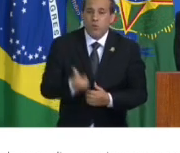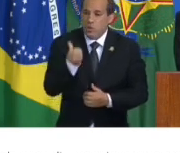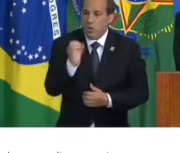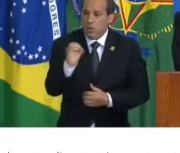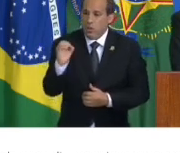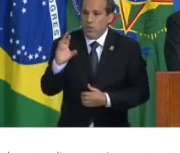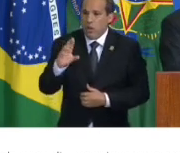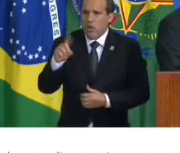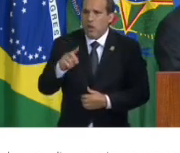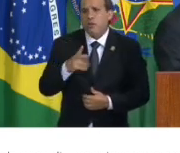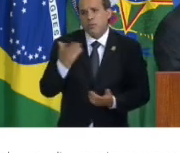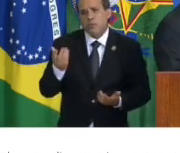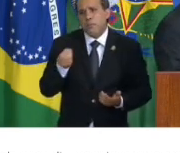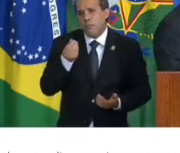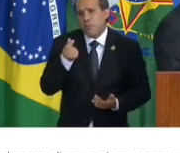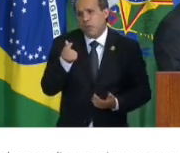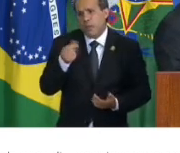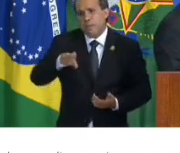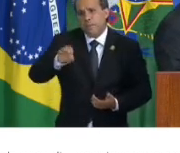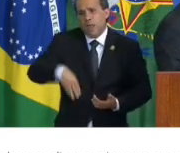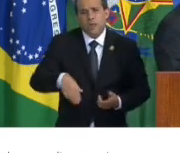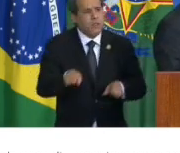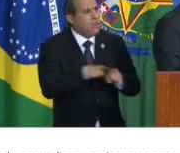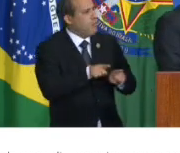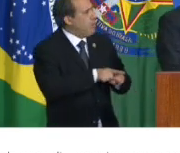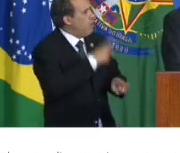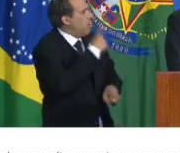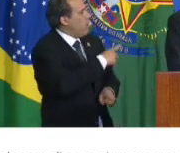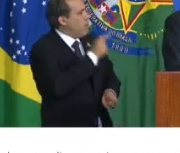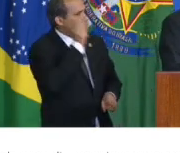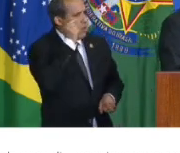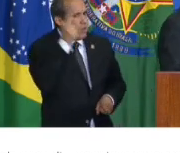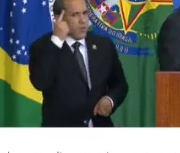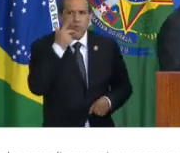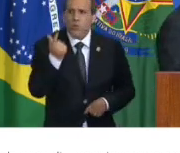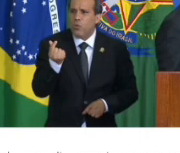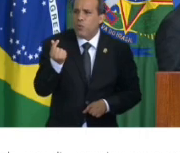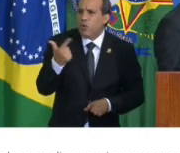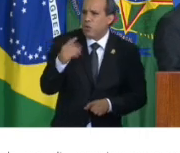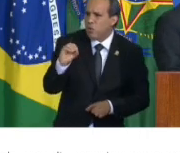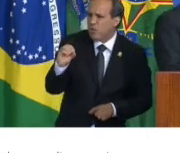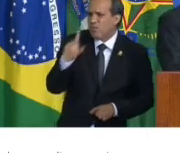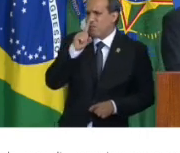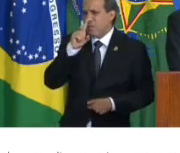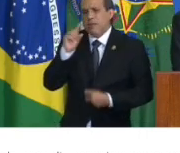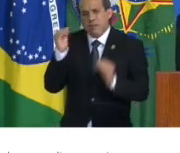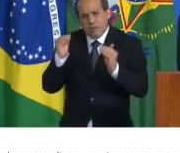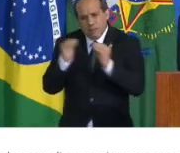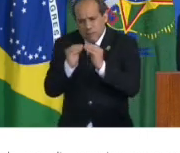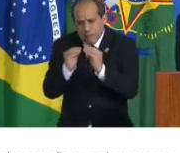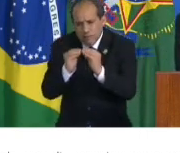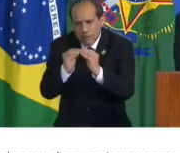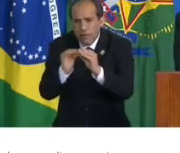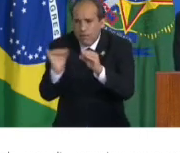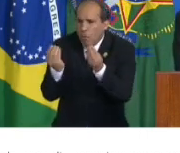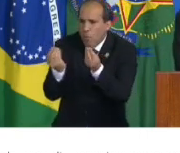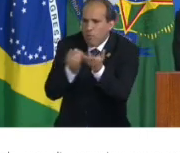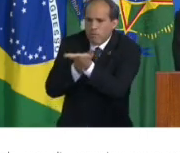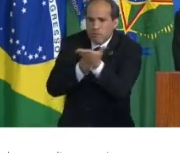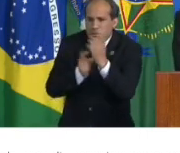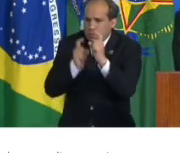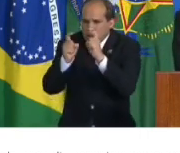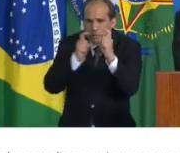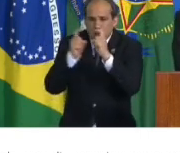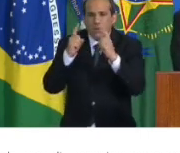600 reais é muito. O Paulo Guedes, alguém falou da economia em 200, eu acho que é pouco, mas dá para chegar no meio termo e